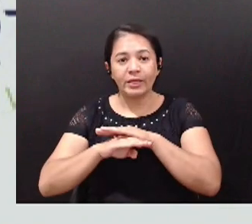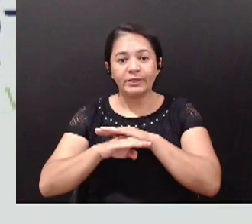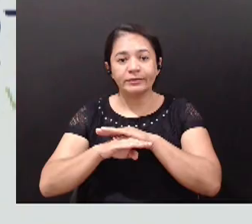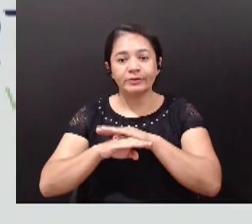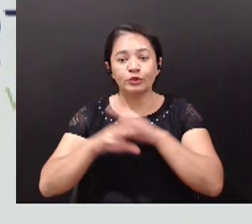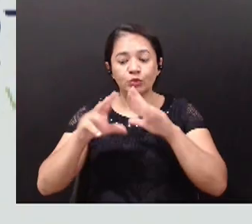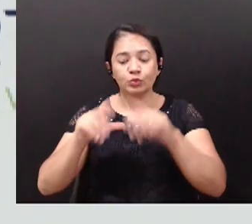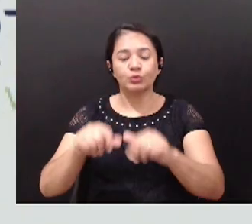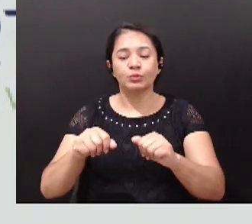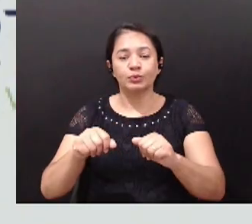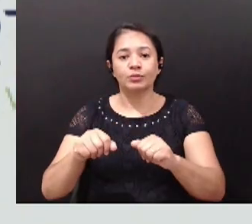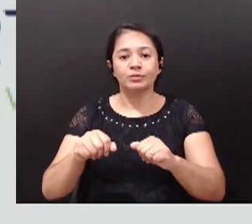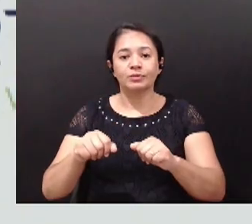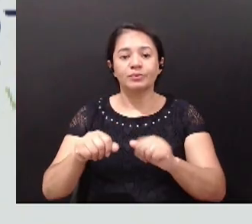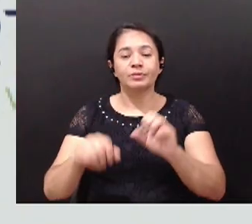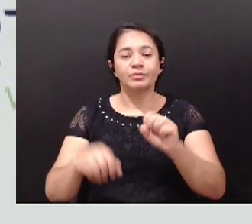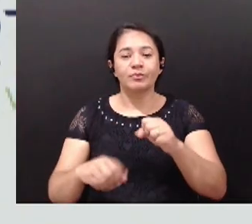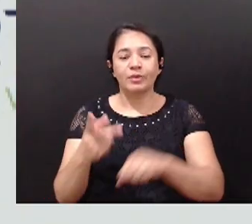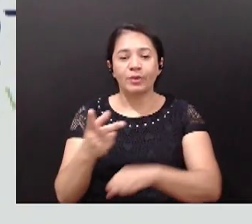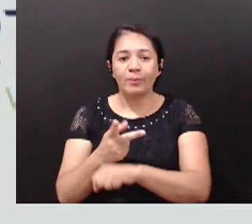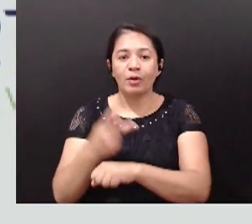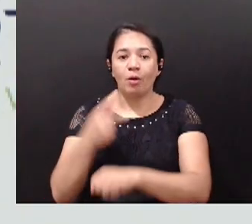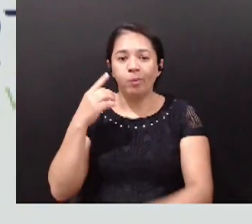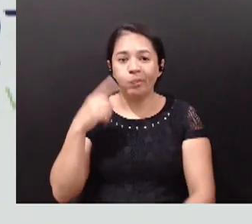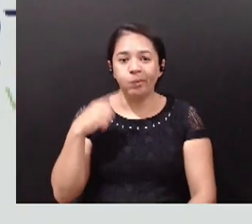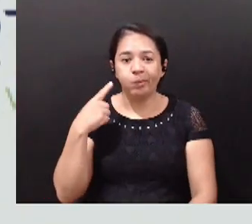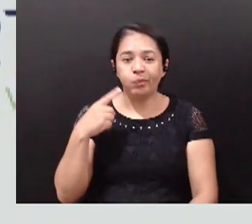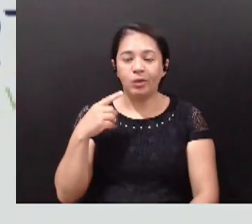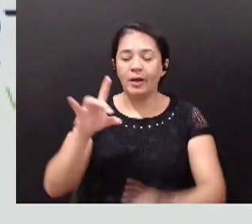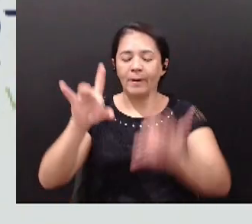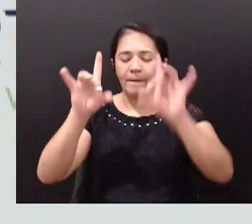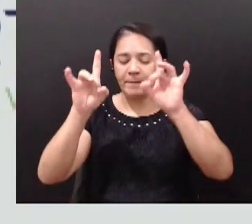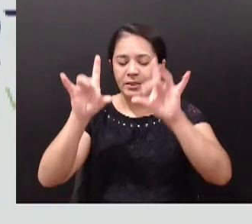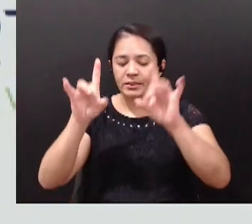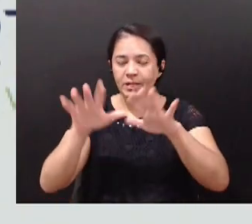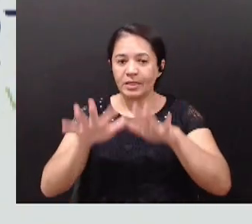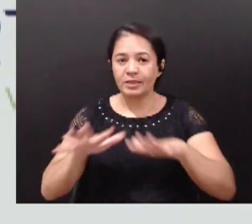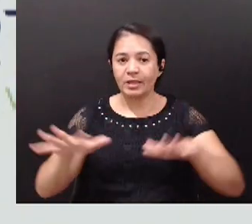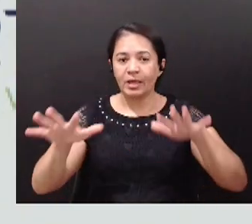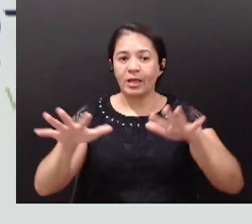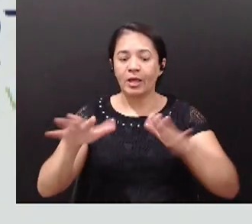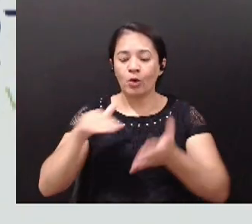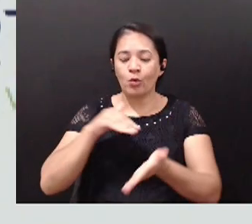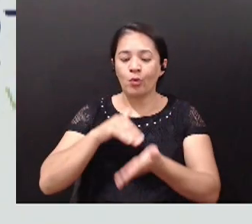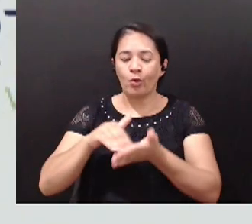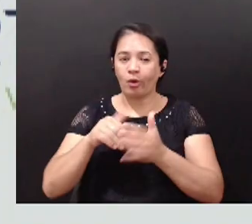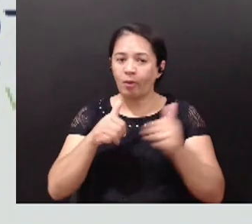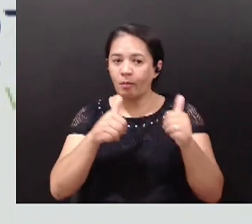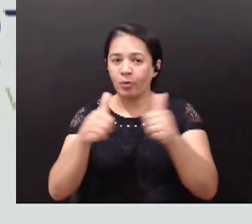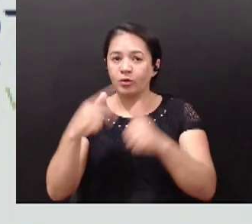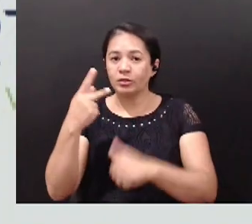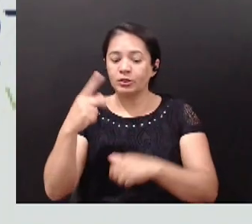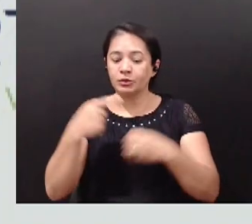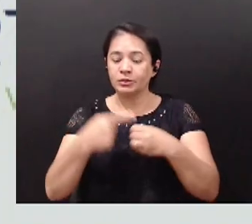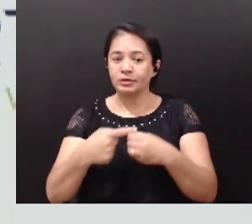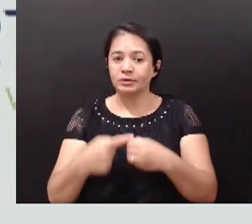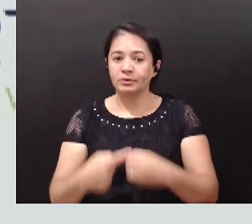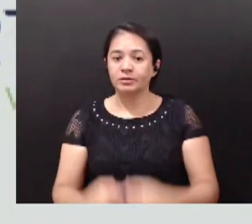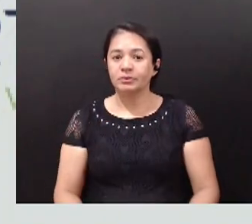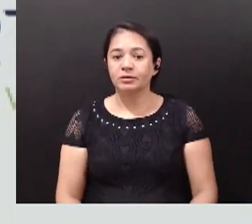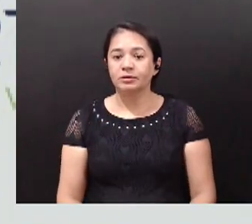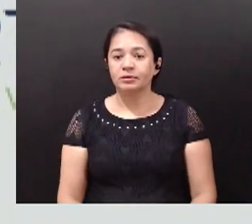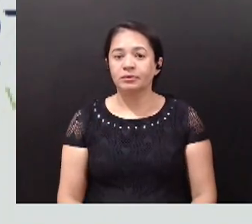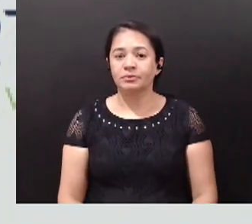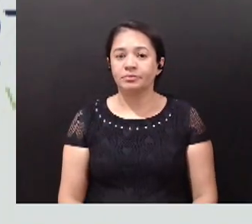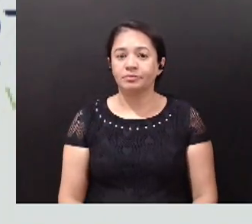aí sim busque um advogado especializado na área, um bom escritório na sua região, para ajuizar a